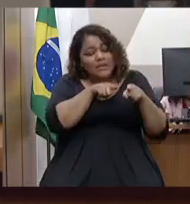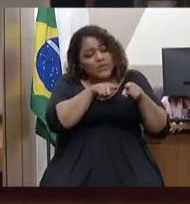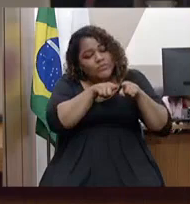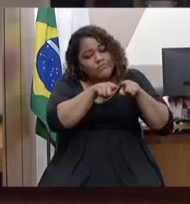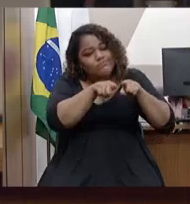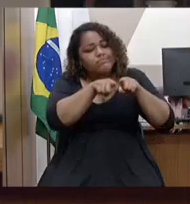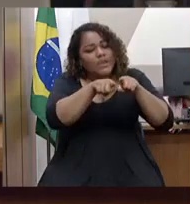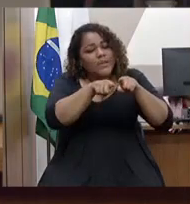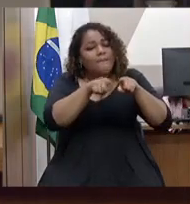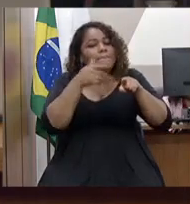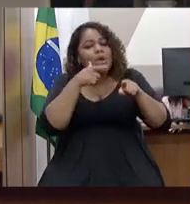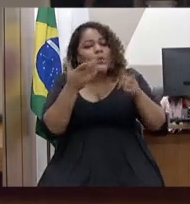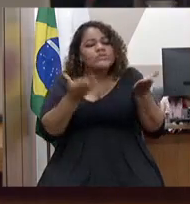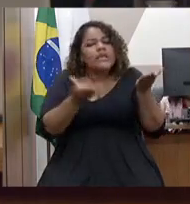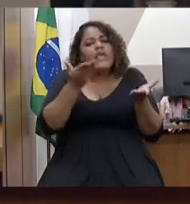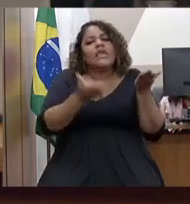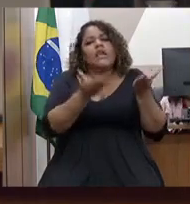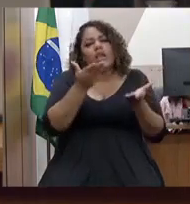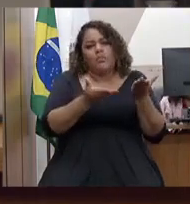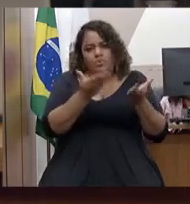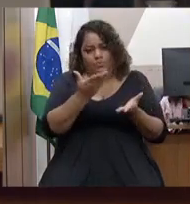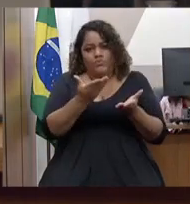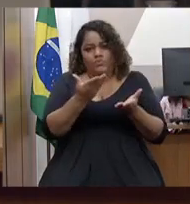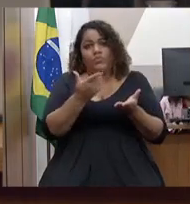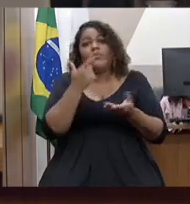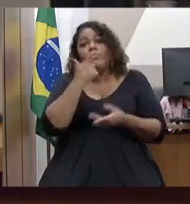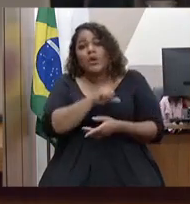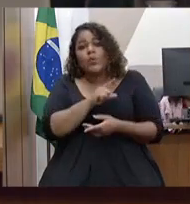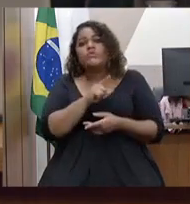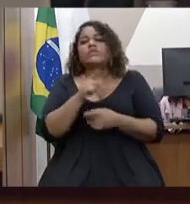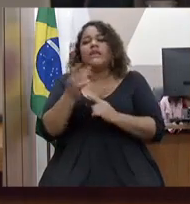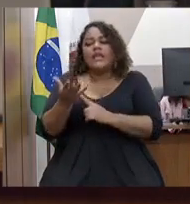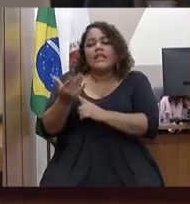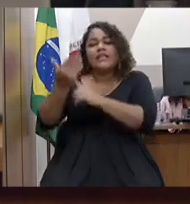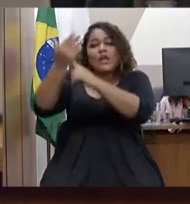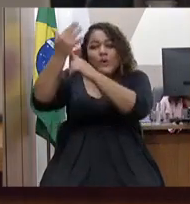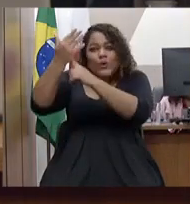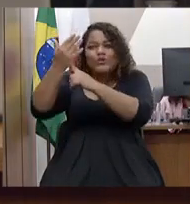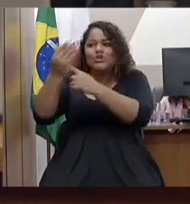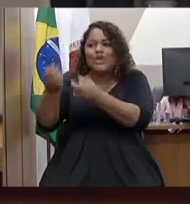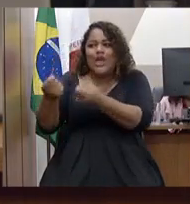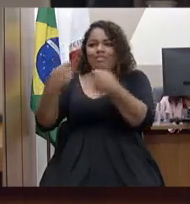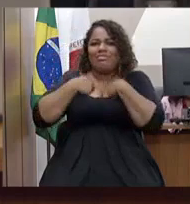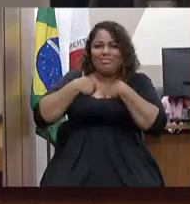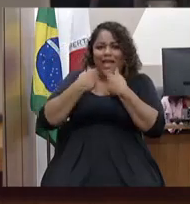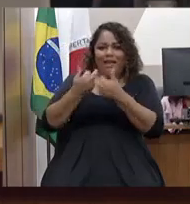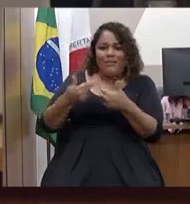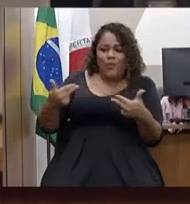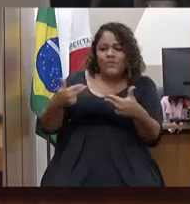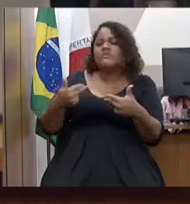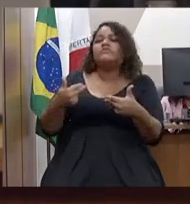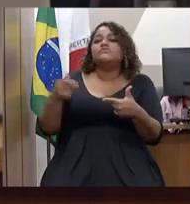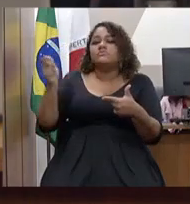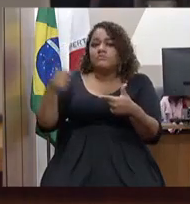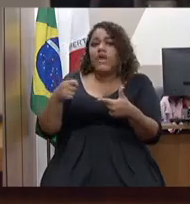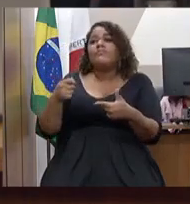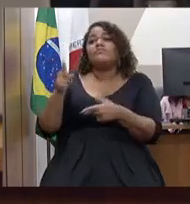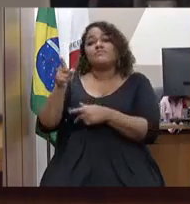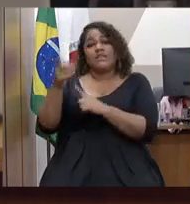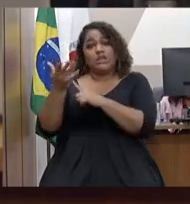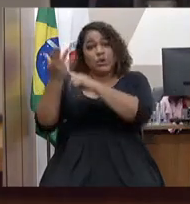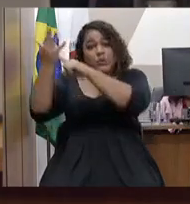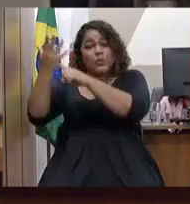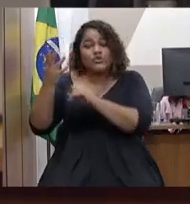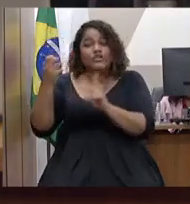contrapor a tudo isso que a tecnologia hoje nos oferece tá tudo isso que a tecnologia hoje impõe não só no mercado do trabalho